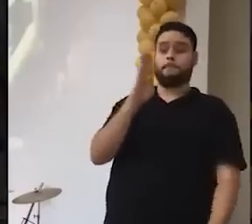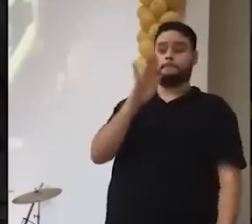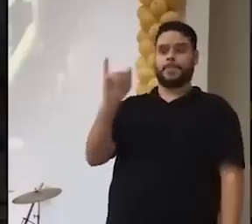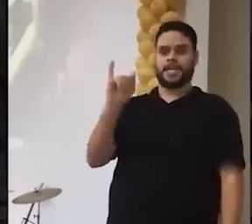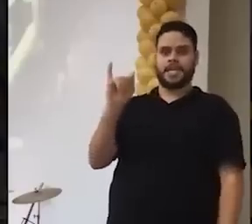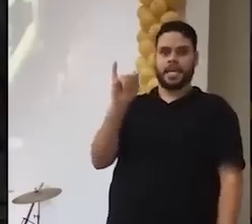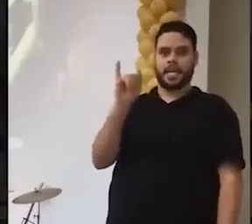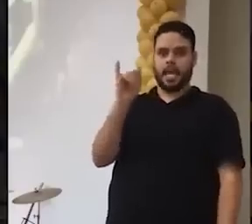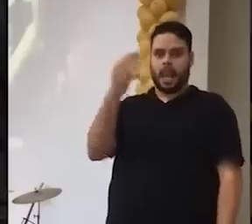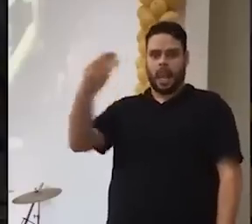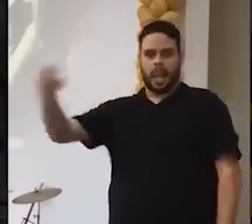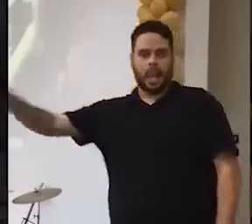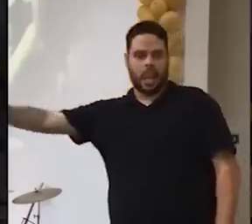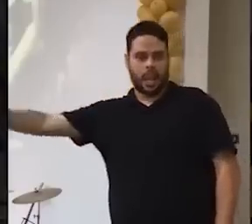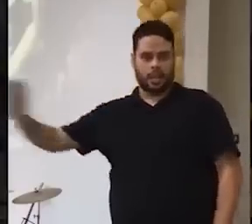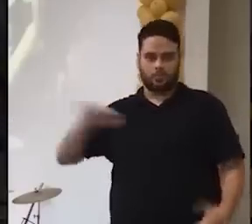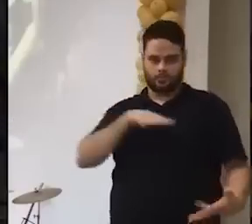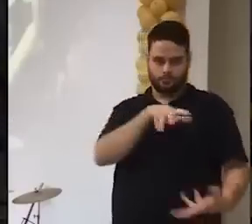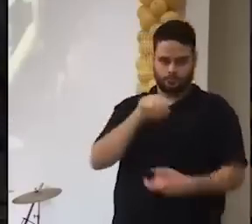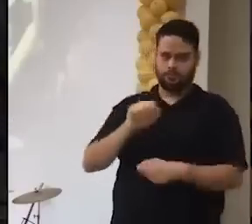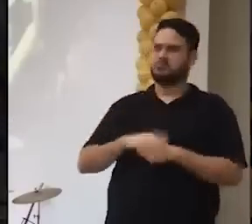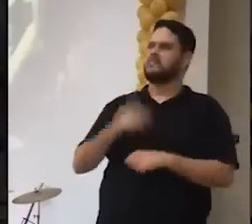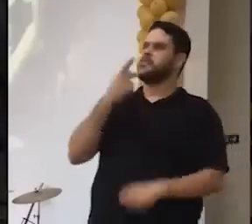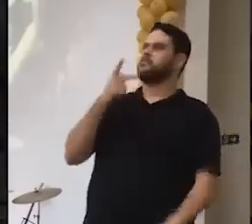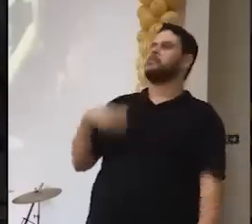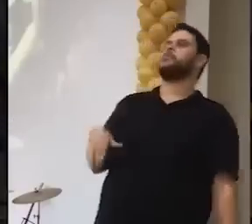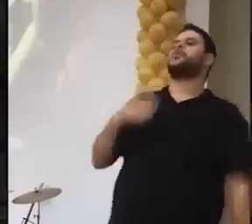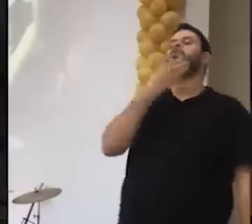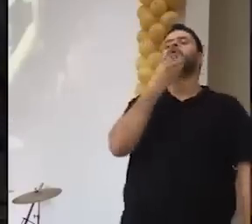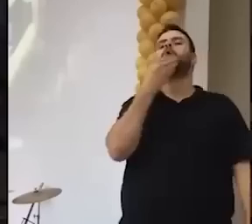que eu conheço é o homem que só tem dinheiro.